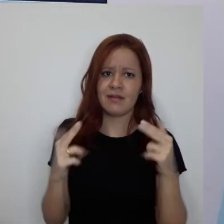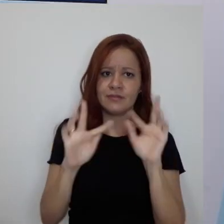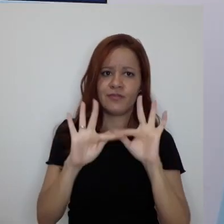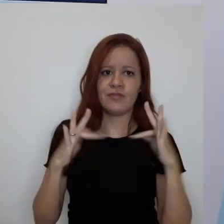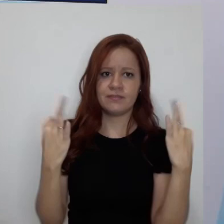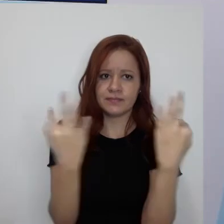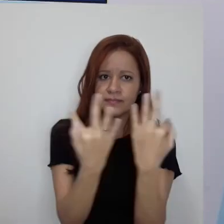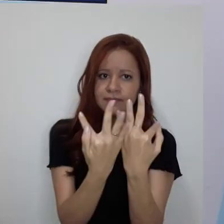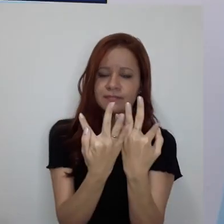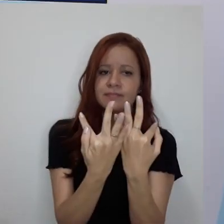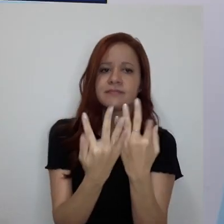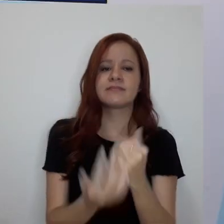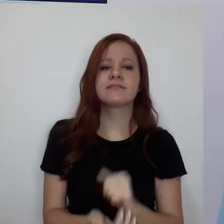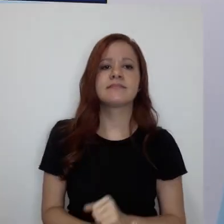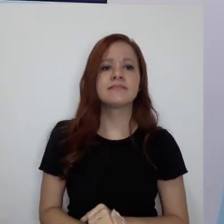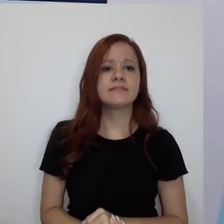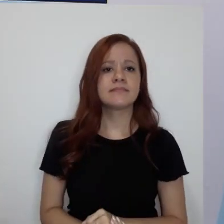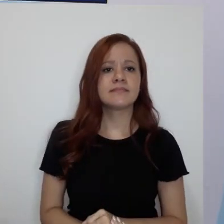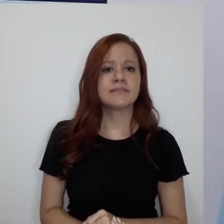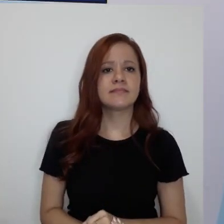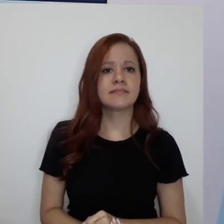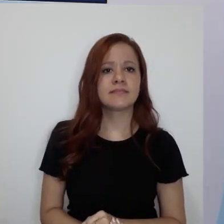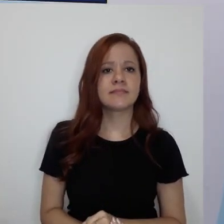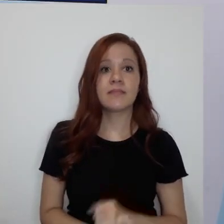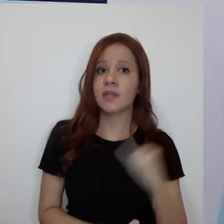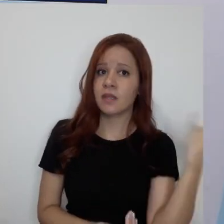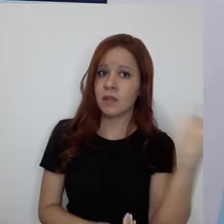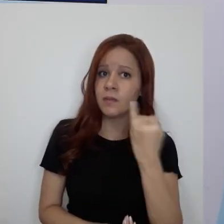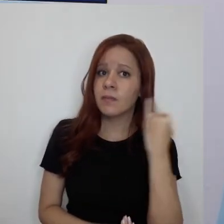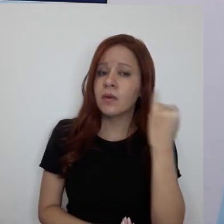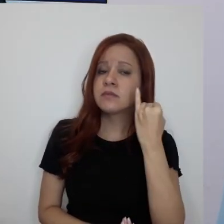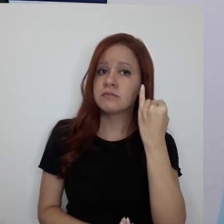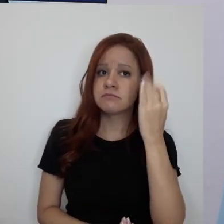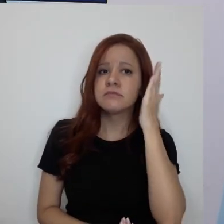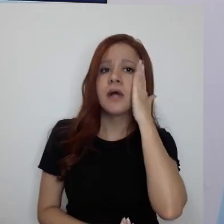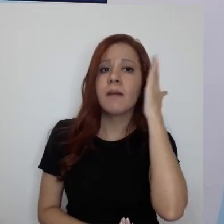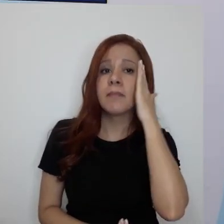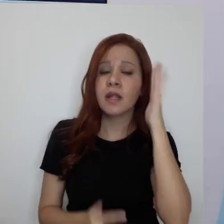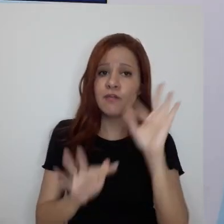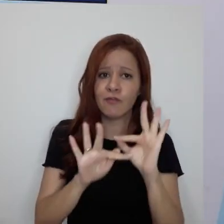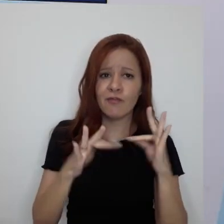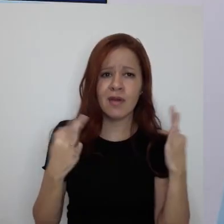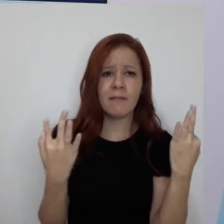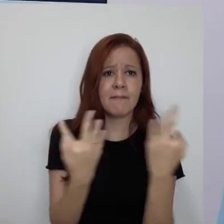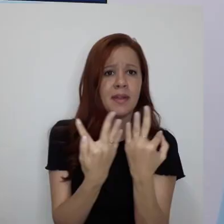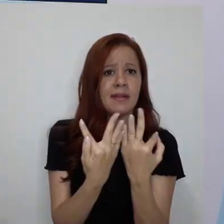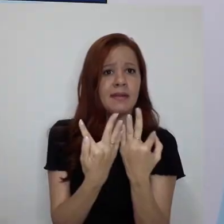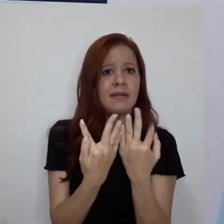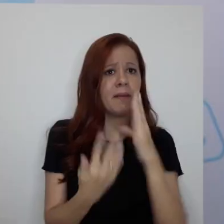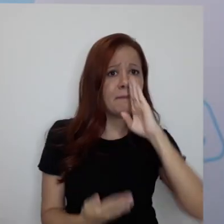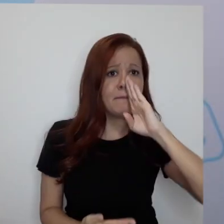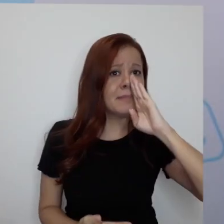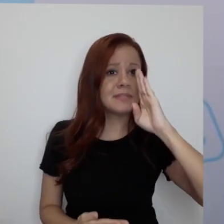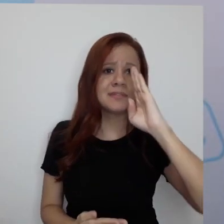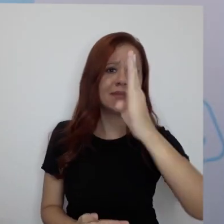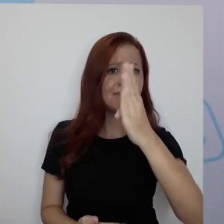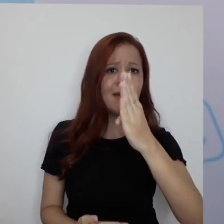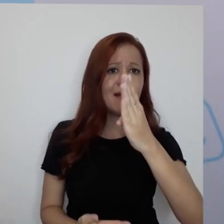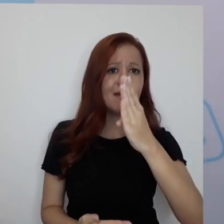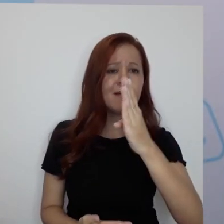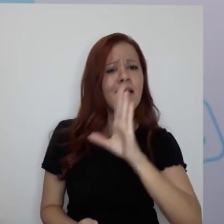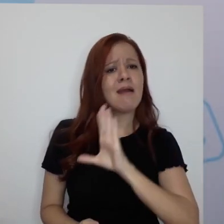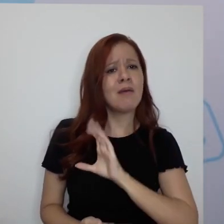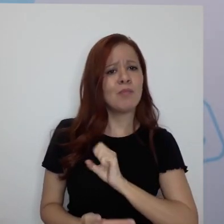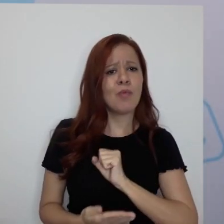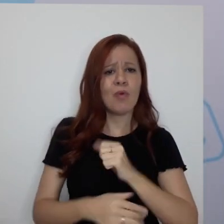tipos de famílias e é importante a gente ter esse entendimento que, independente da sua formação, o que importa é que